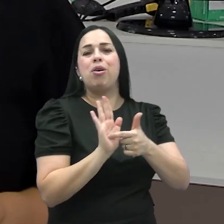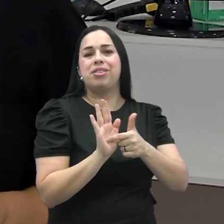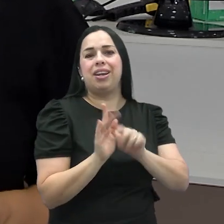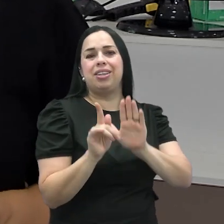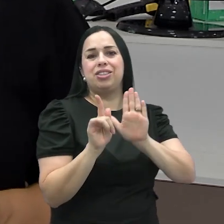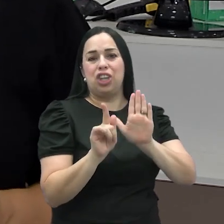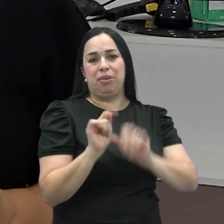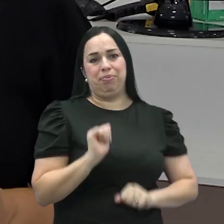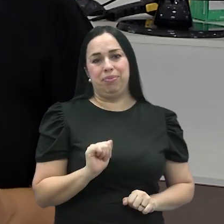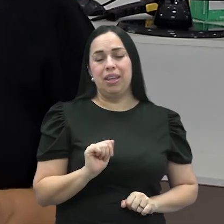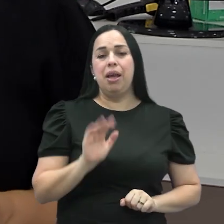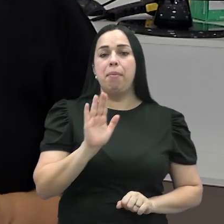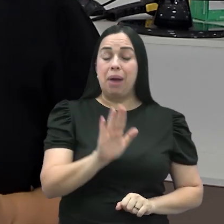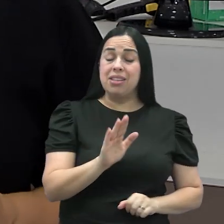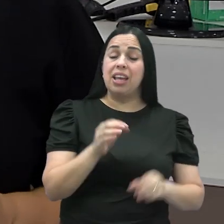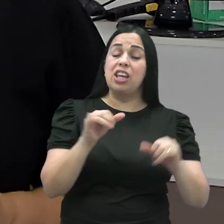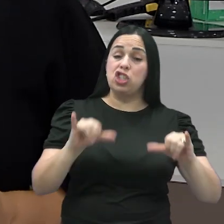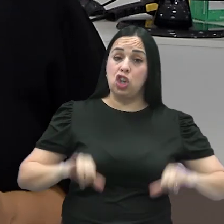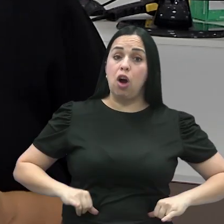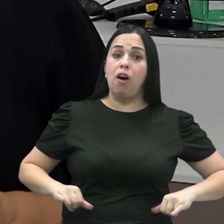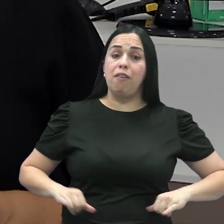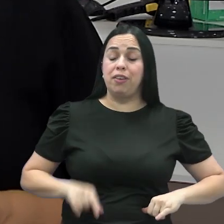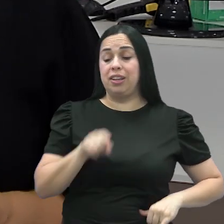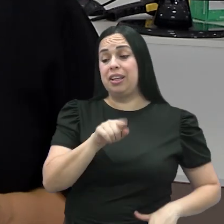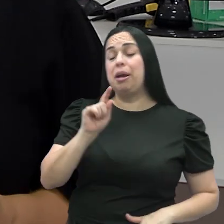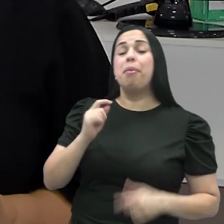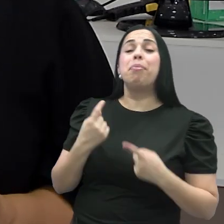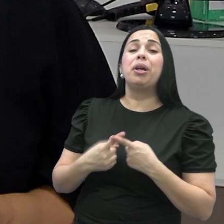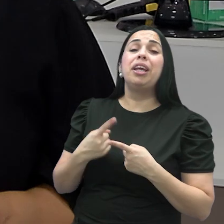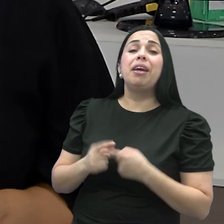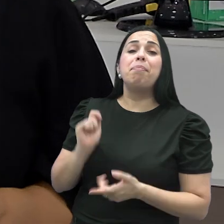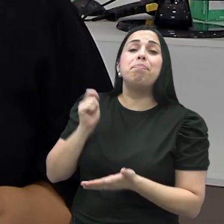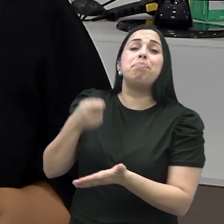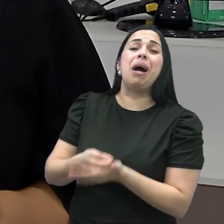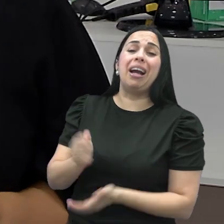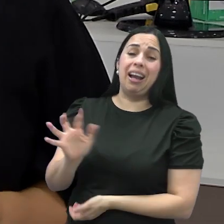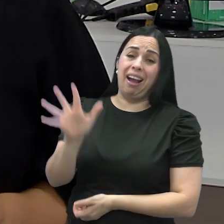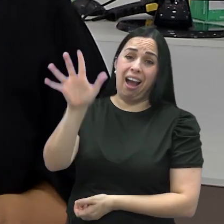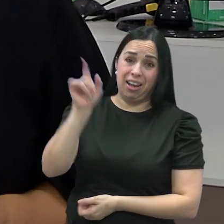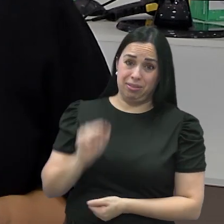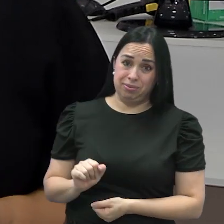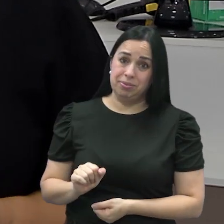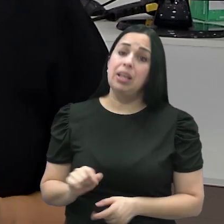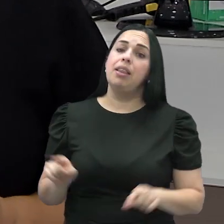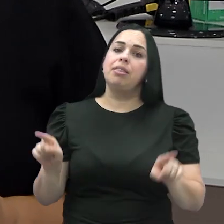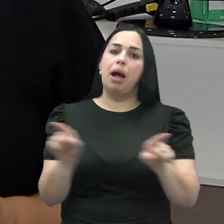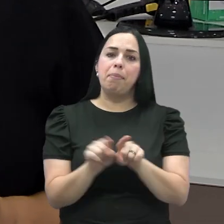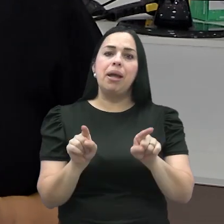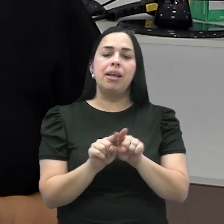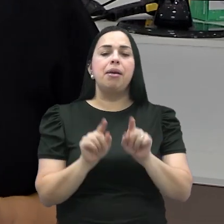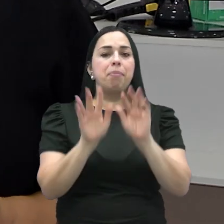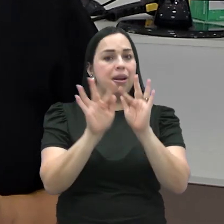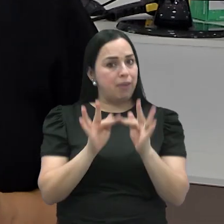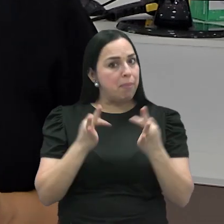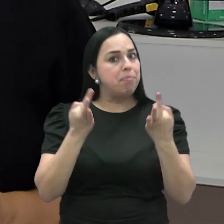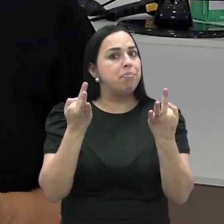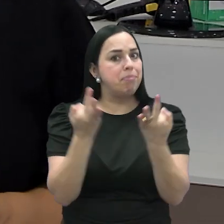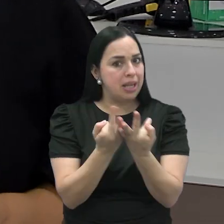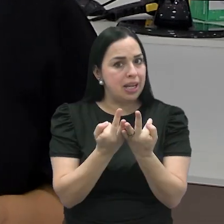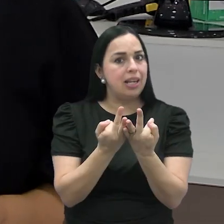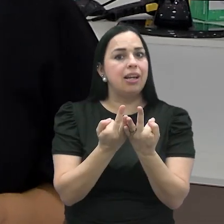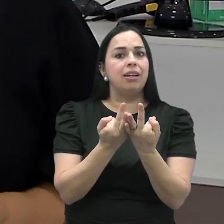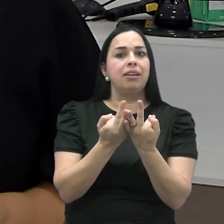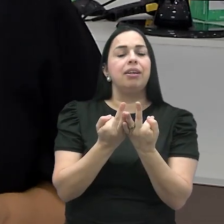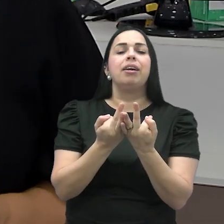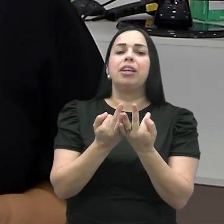prescrição. Quem sofre o impacto são os pacientes que precisam pagar mais caro pelos medicamentos. O impacto é ainda maior para aqueles